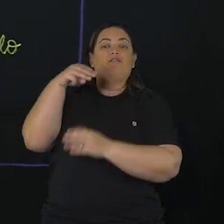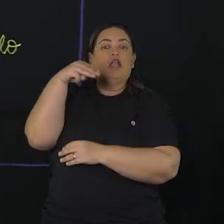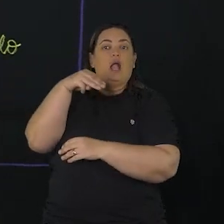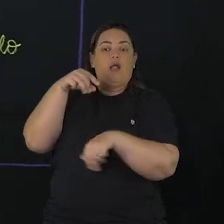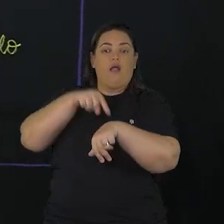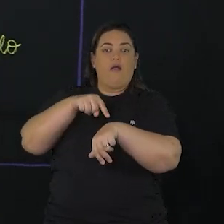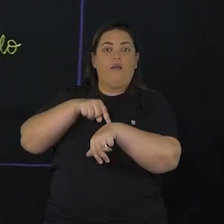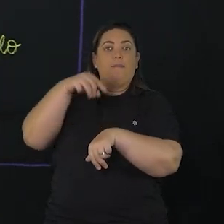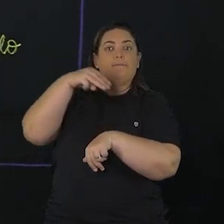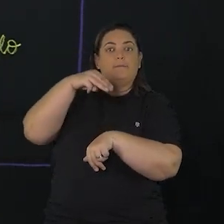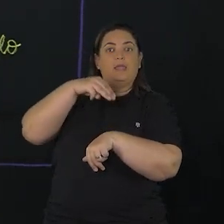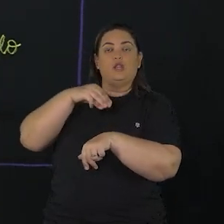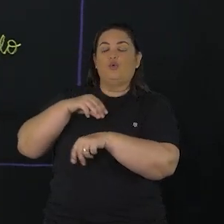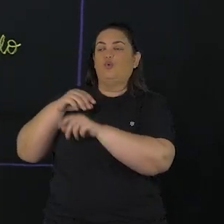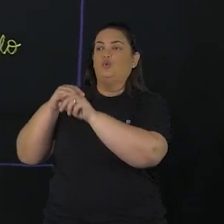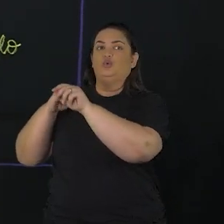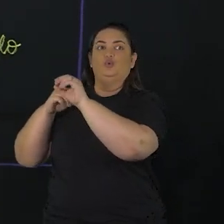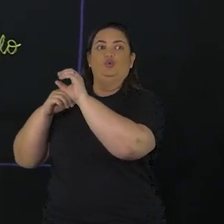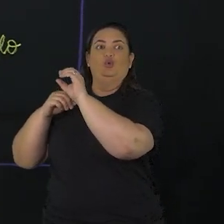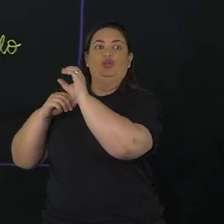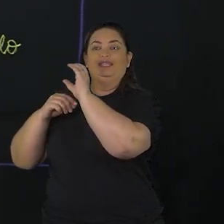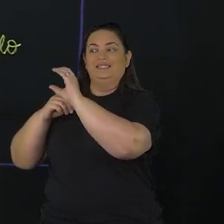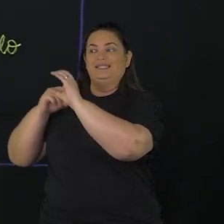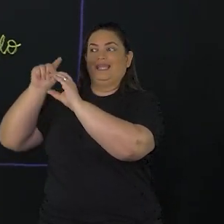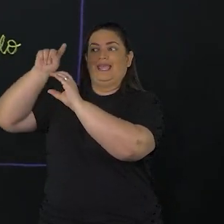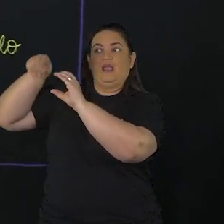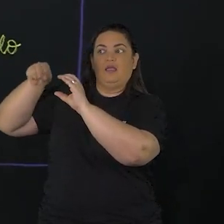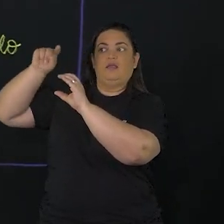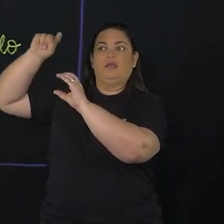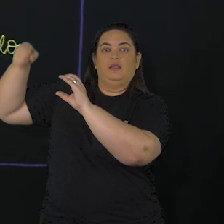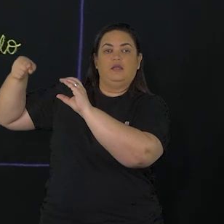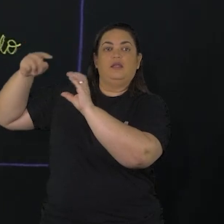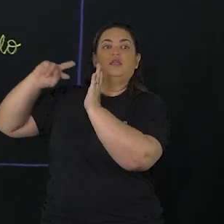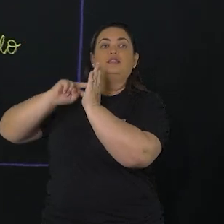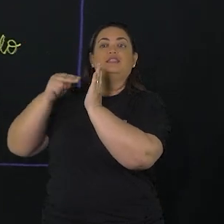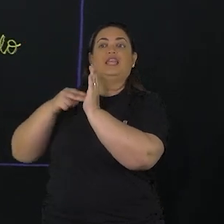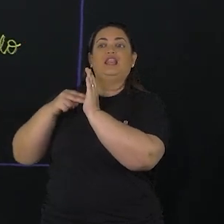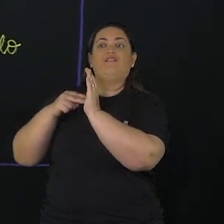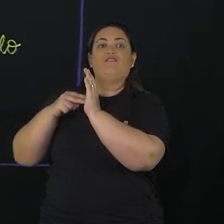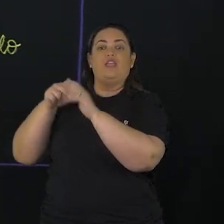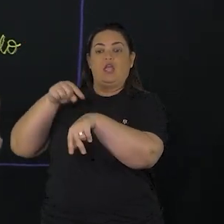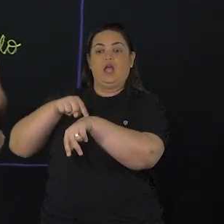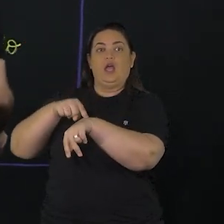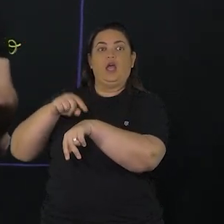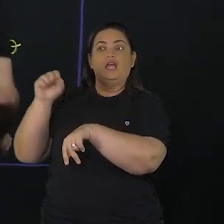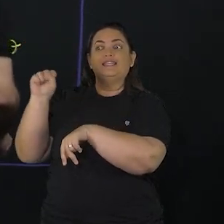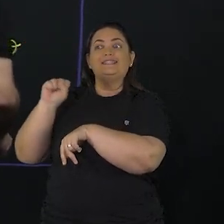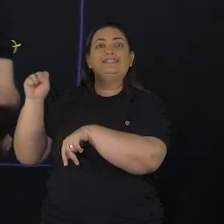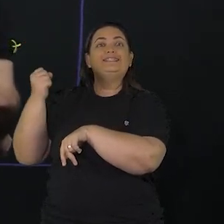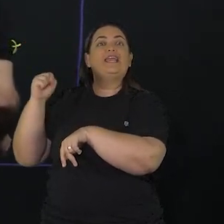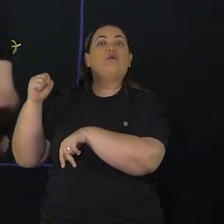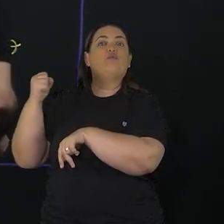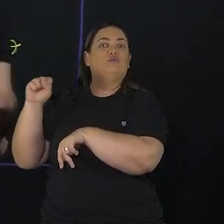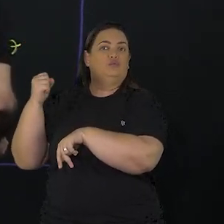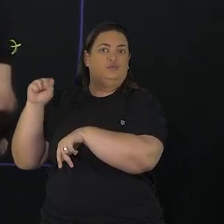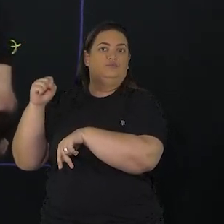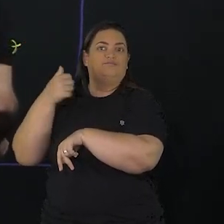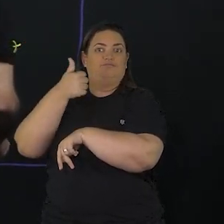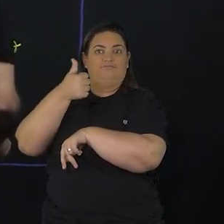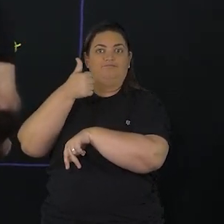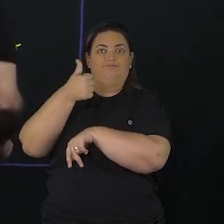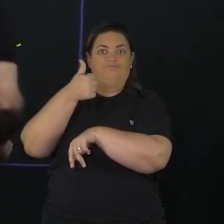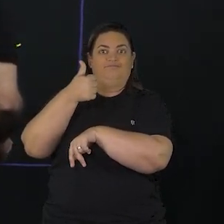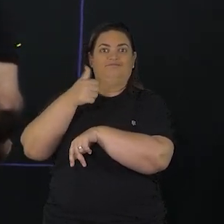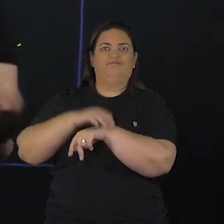um valor em minutos e um valor em segundos. Então, pessoal, essa bolinha aqui significa, vou colocar aqui embaixo para